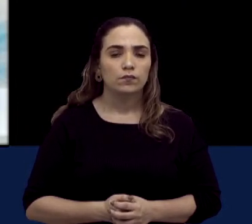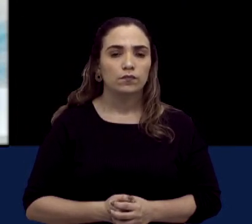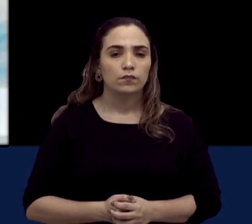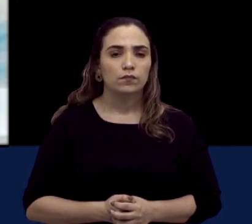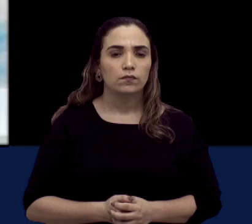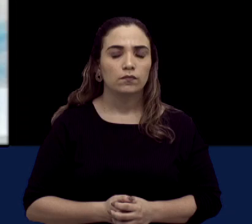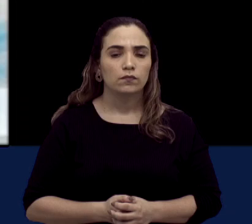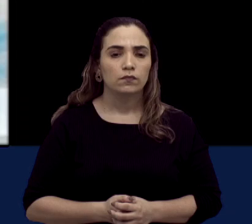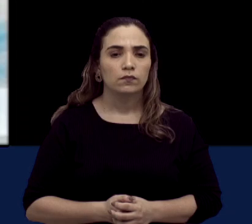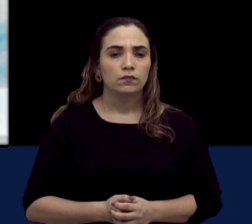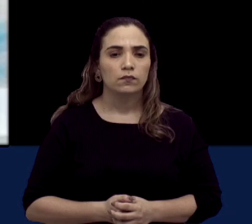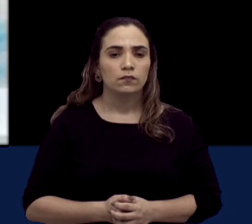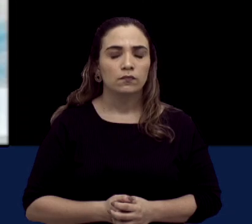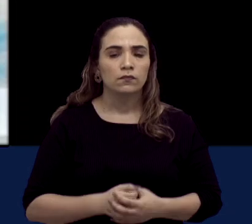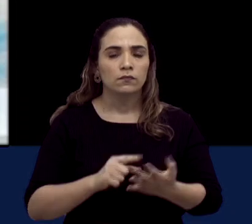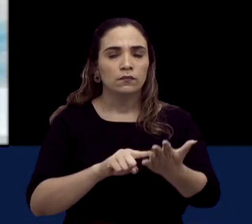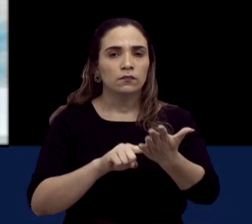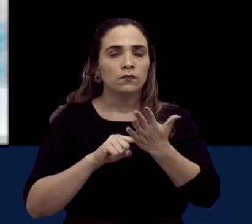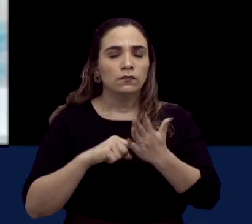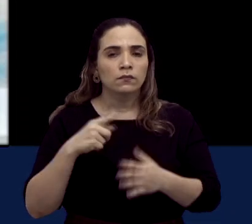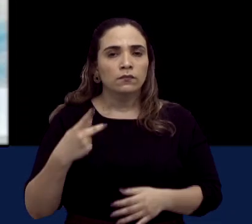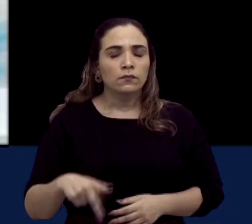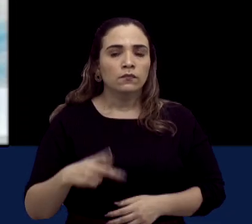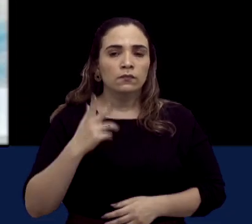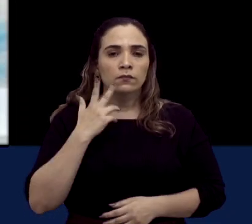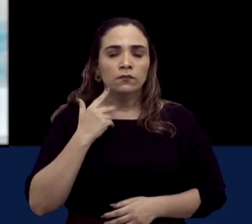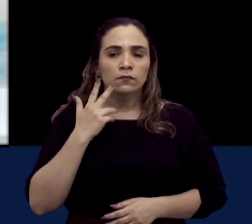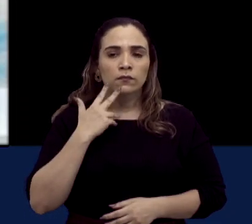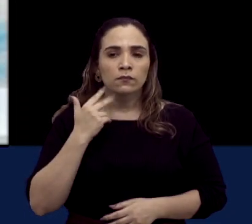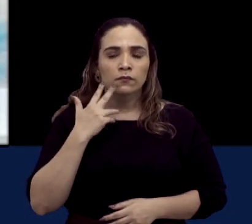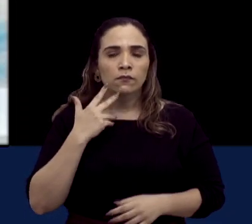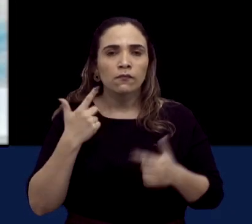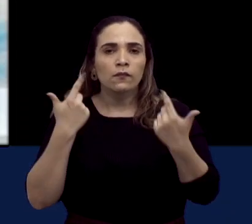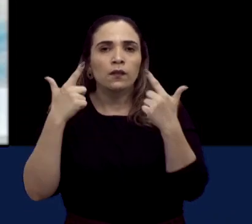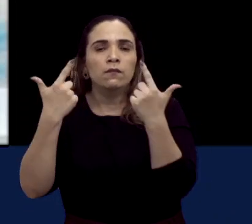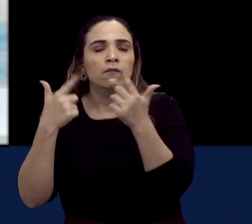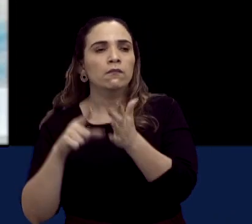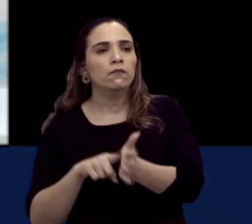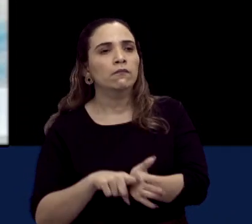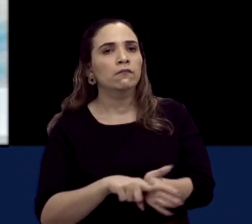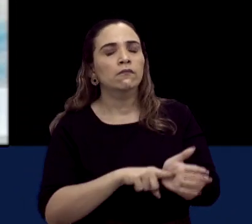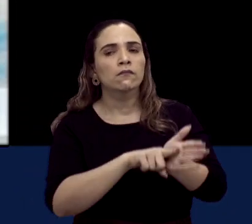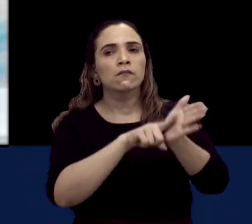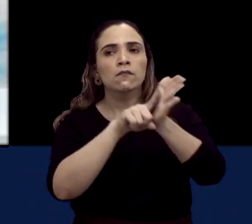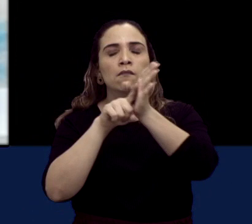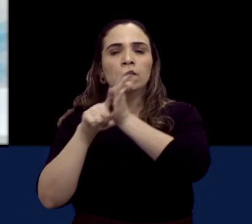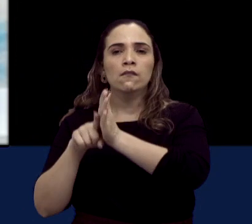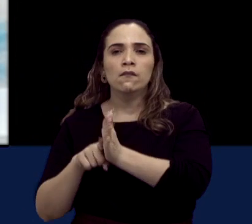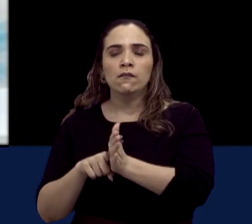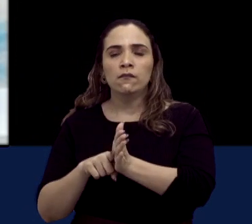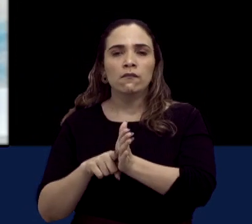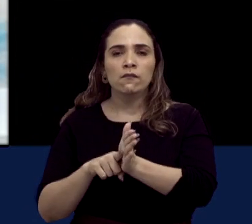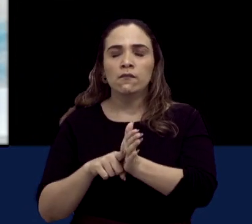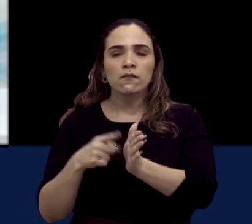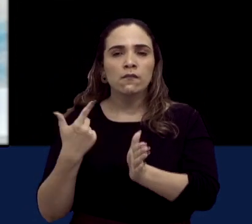nesse diagnóstico que Fortaleza ela não monitorava seus processos, ela